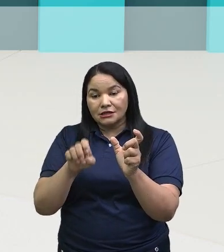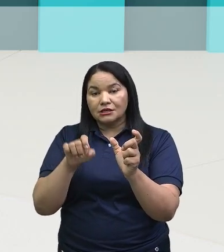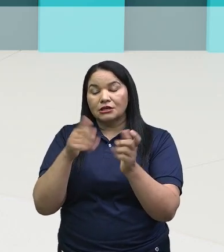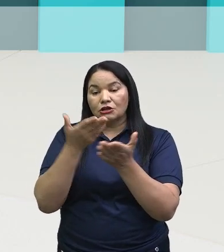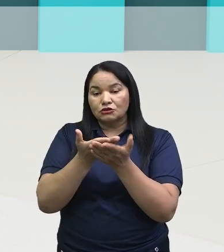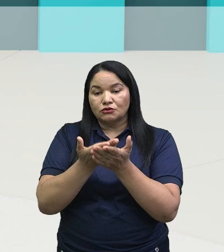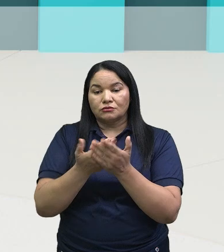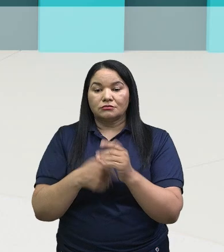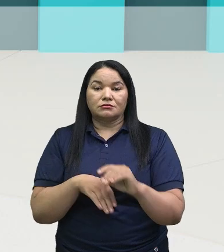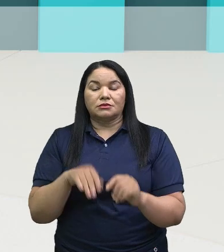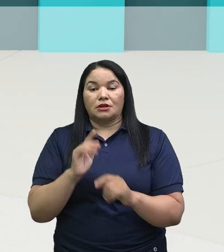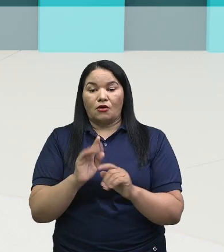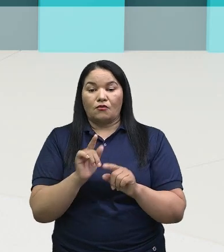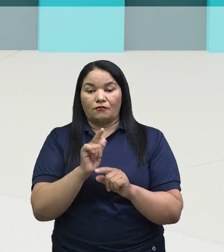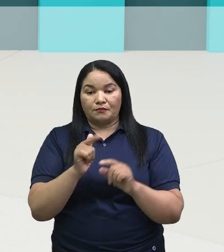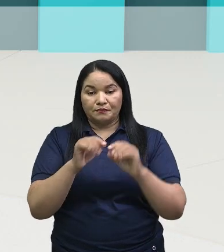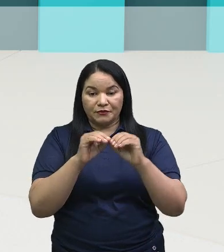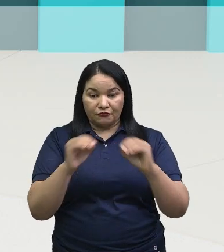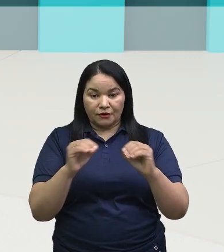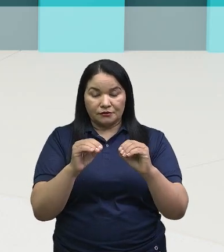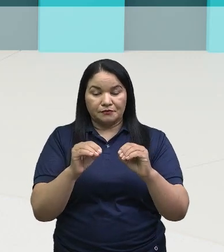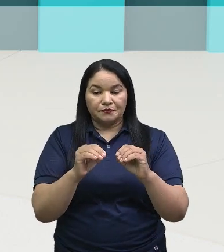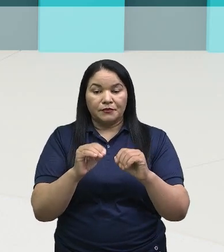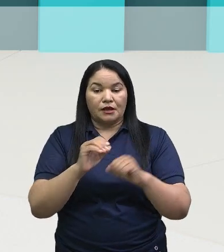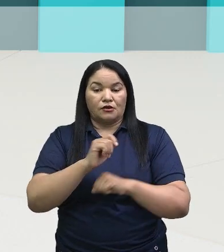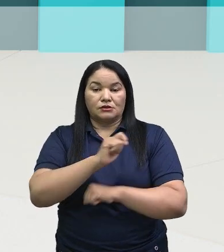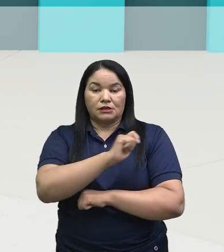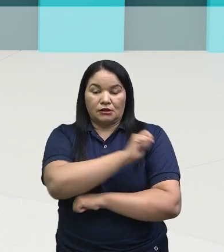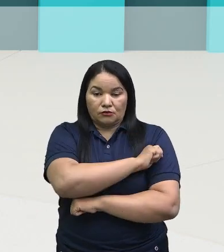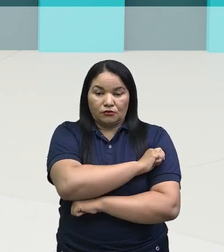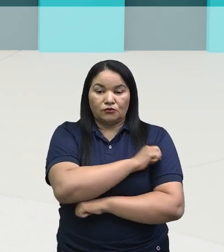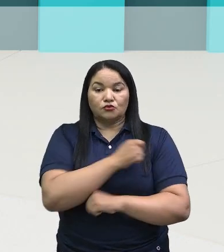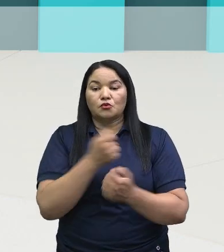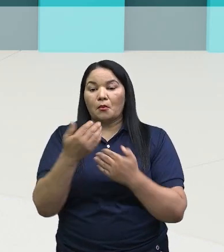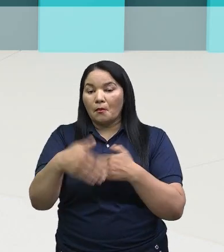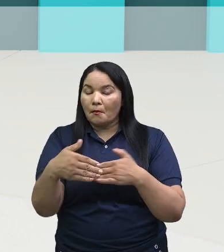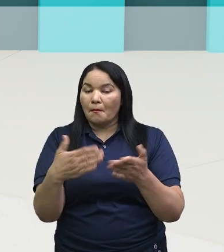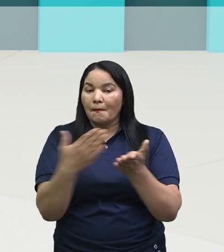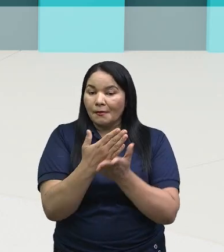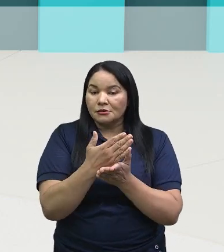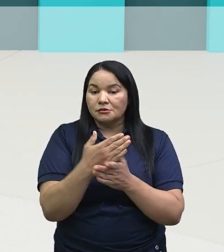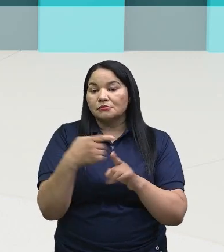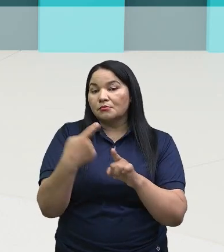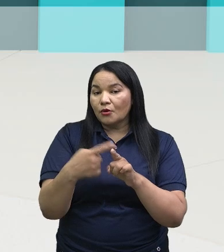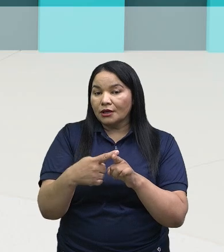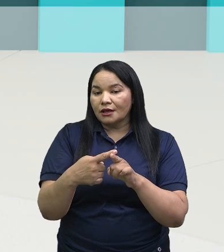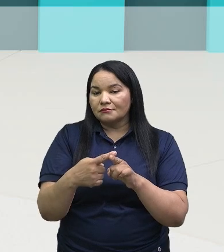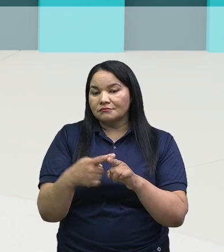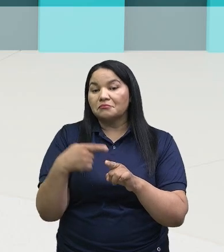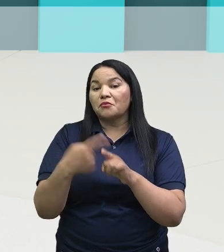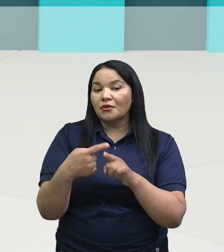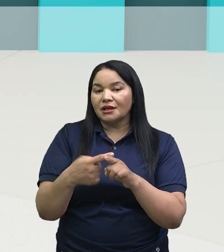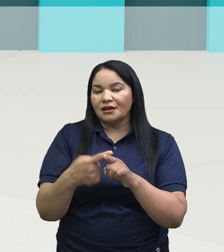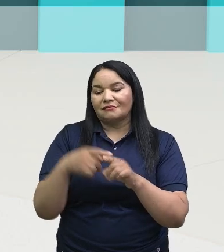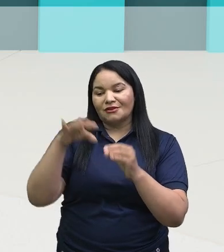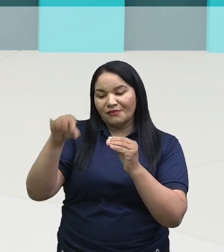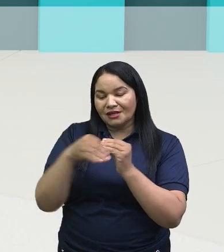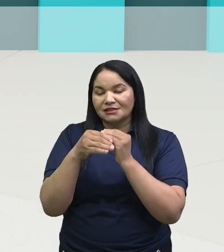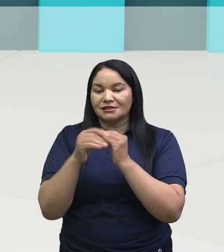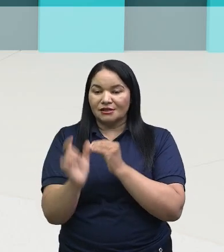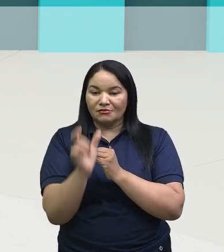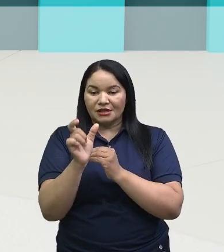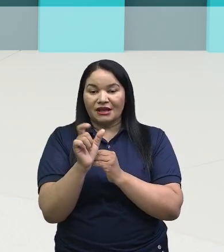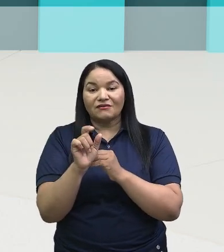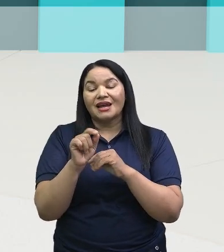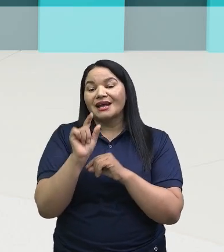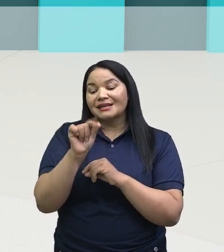assim. Os alunos vão passar na prova. Mas por que esses alunos vão passar na prova? Porque eles estudam. Então, eu